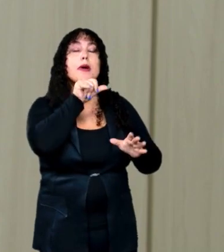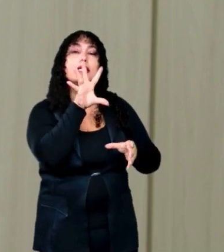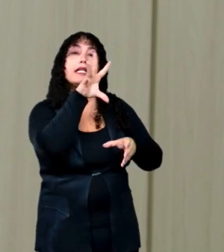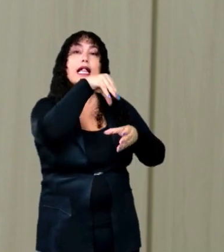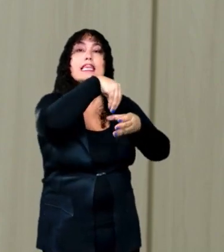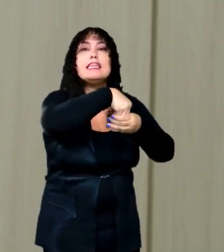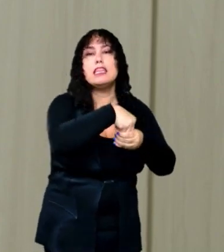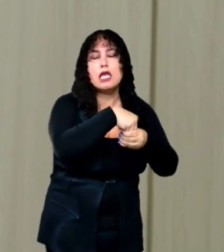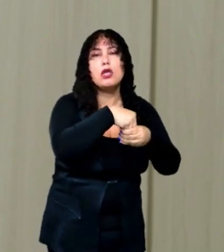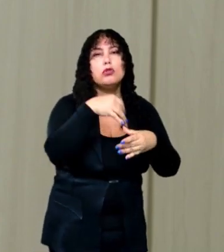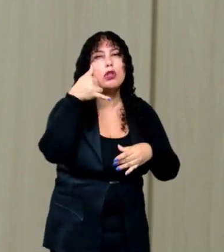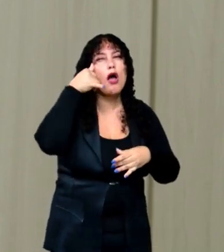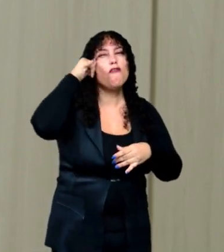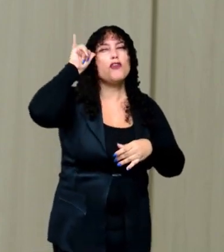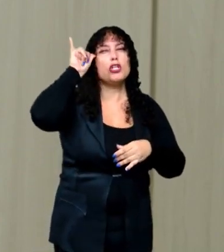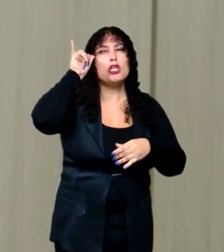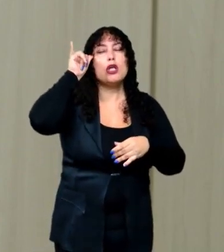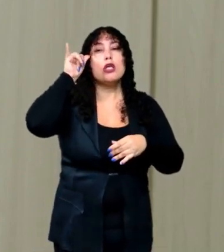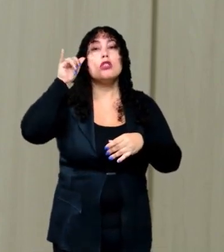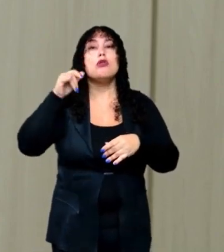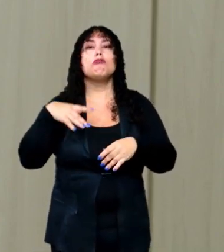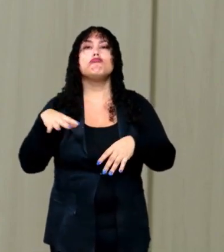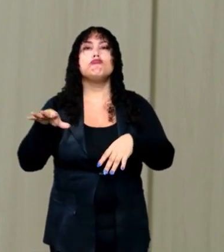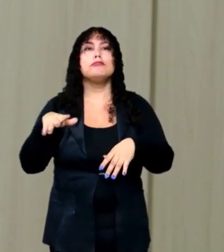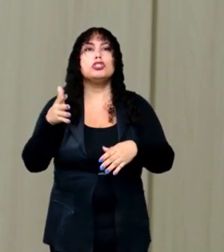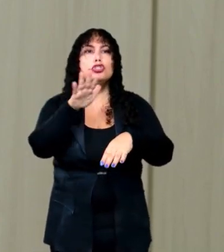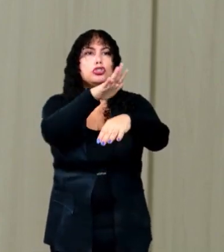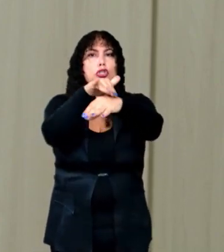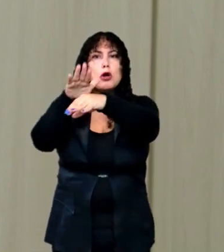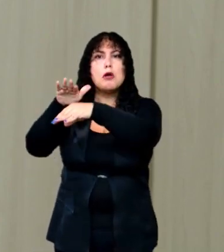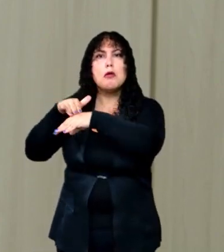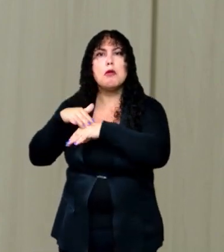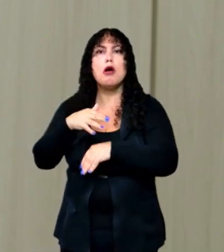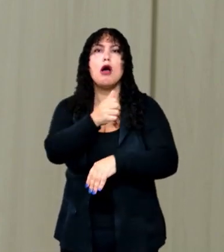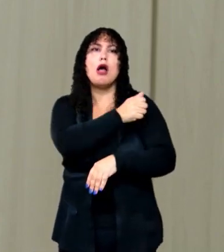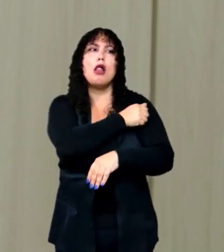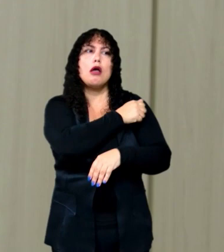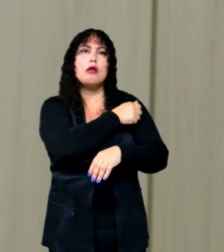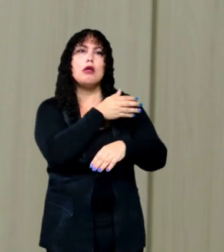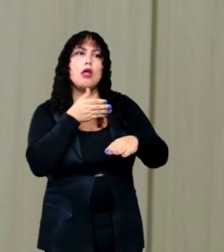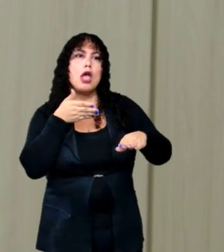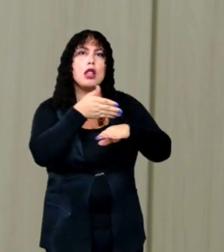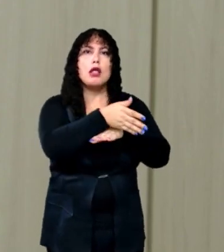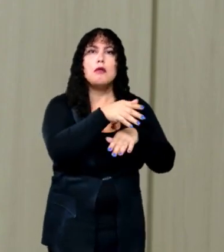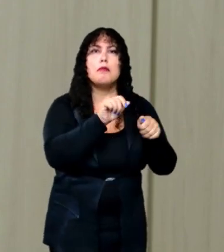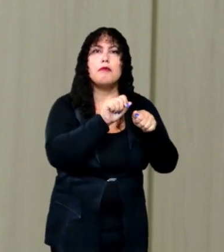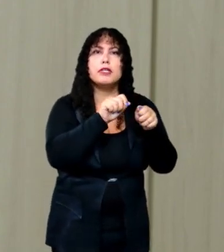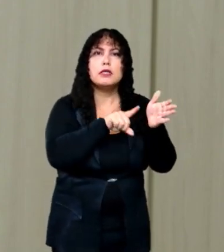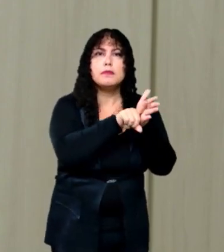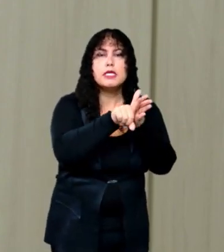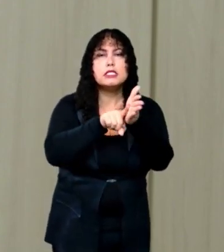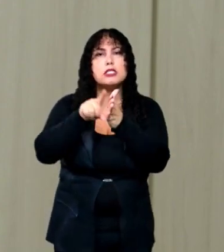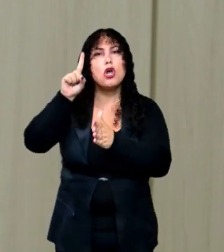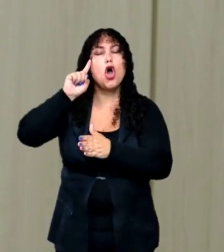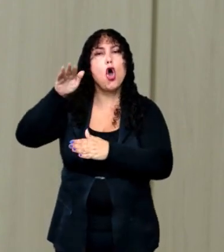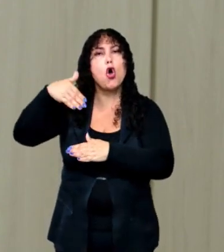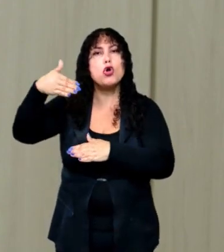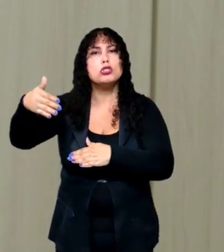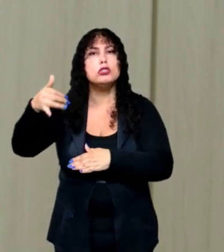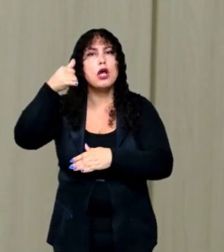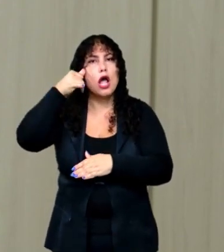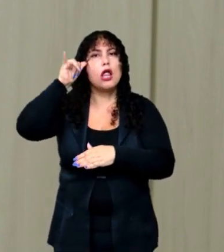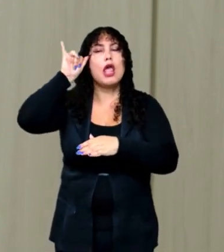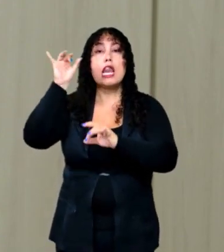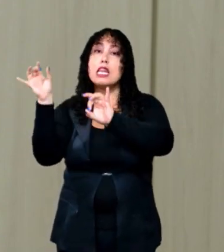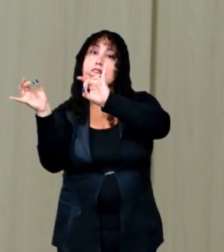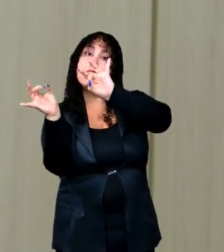fazenda. A partir do momento que eu estou levando estudante para lá, que eu estou fazendo uma pesquisa com esses animais que estão na rotina da fazenda, ele deixou de ser um animal